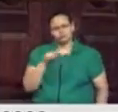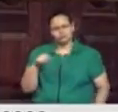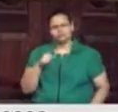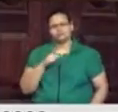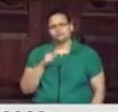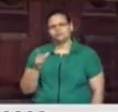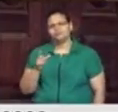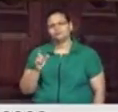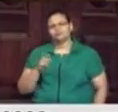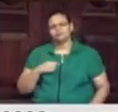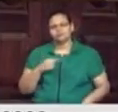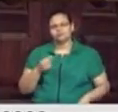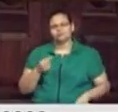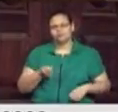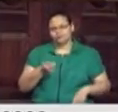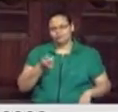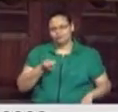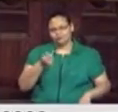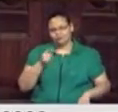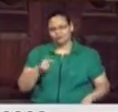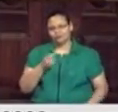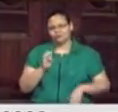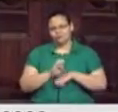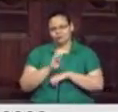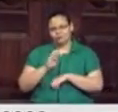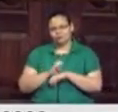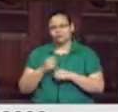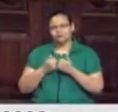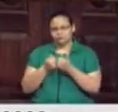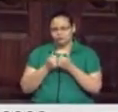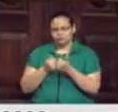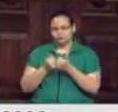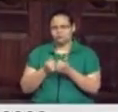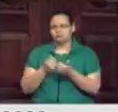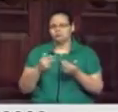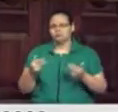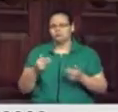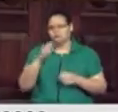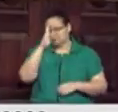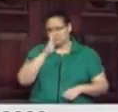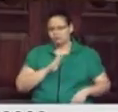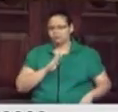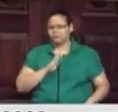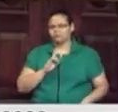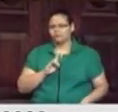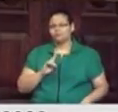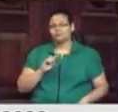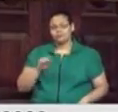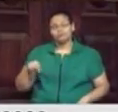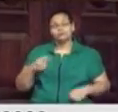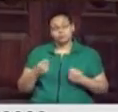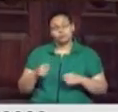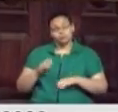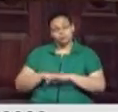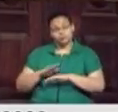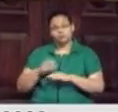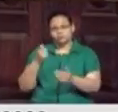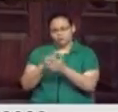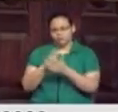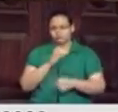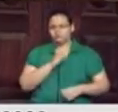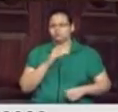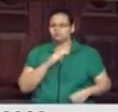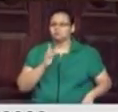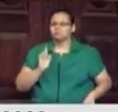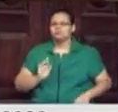recebam subsídio do Estado para viajar no transporte público. Eles devem, nessa situação grave, arcar com o valor integral da tarifa. A questão, que não